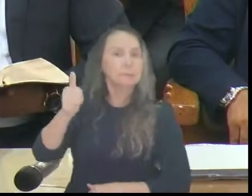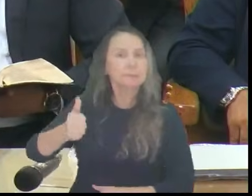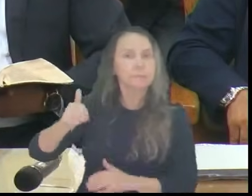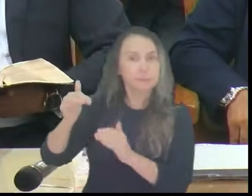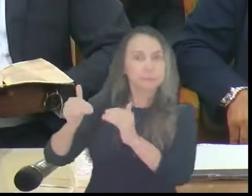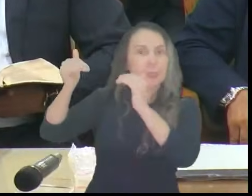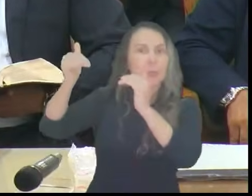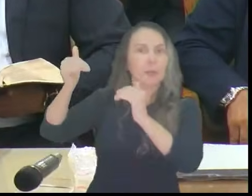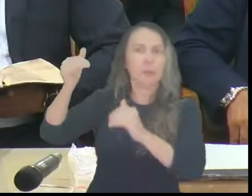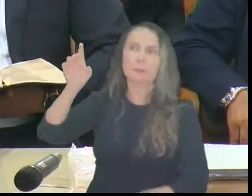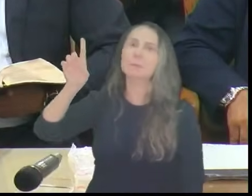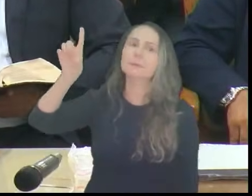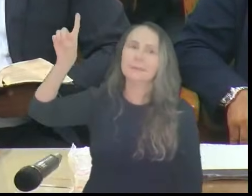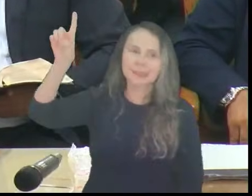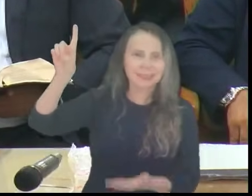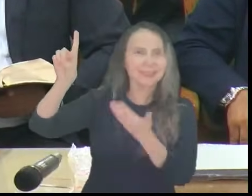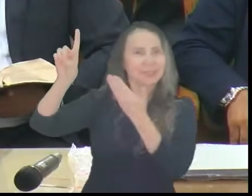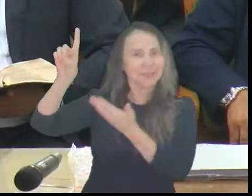Deus.